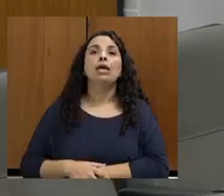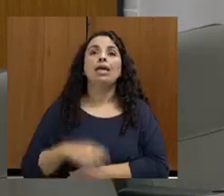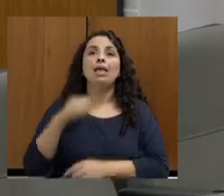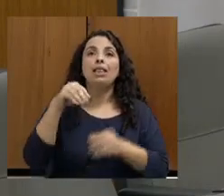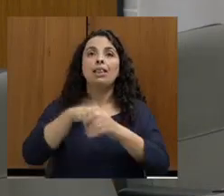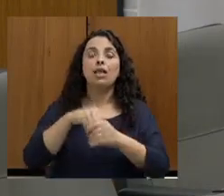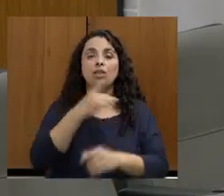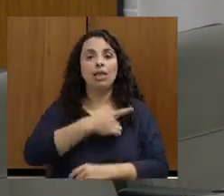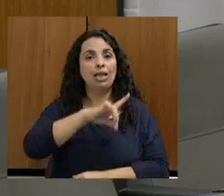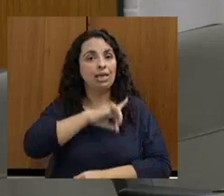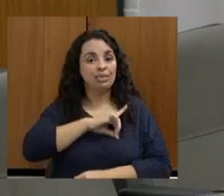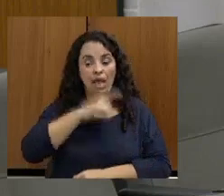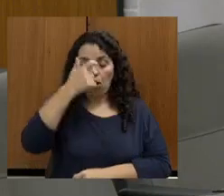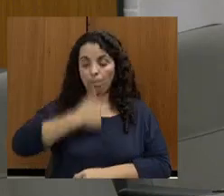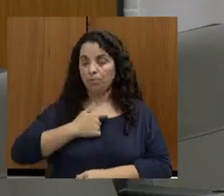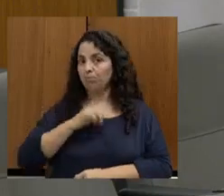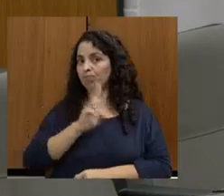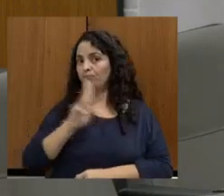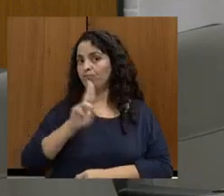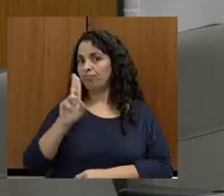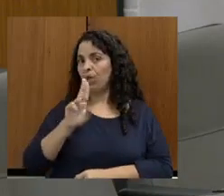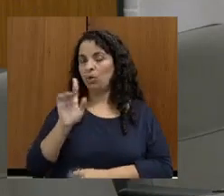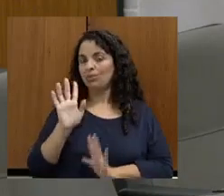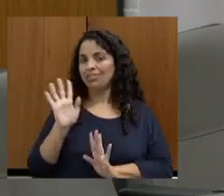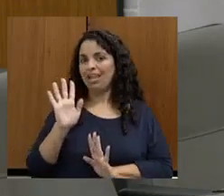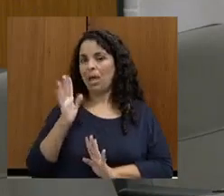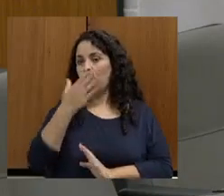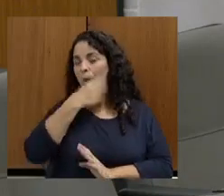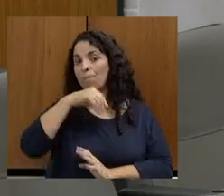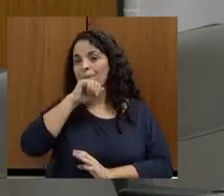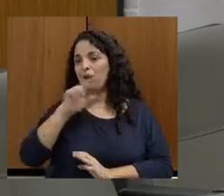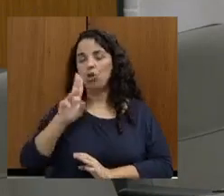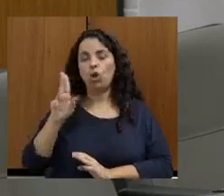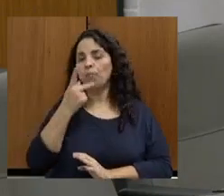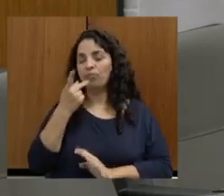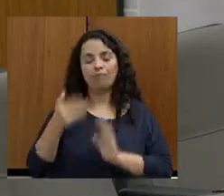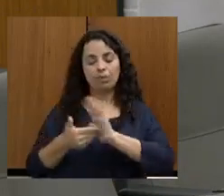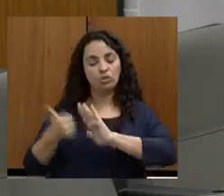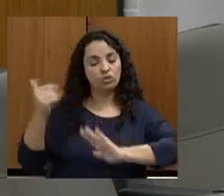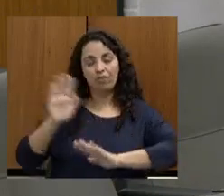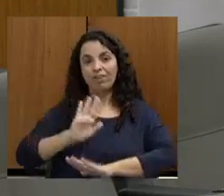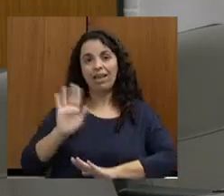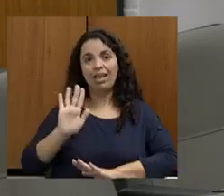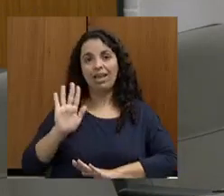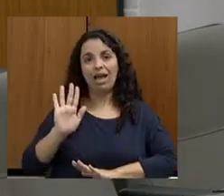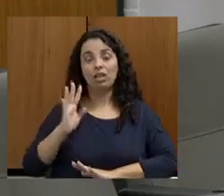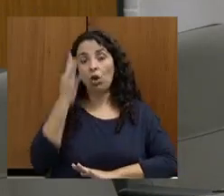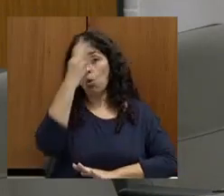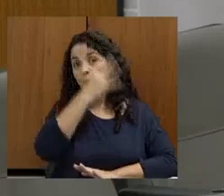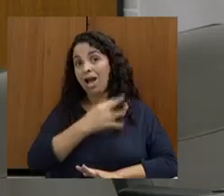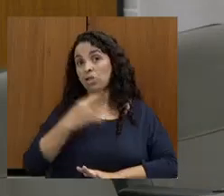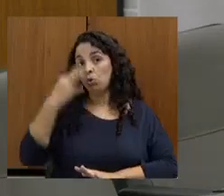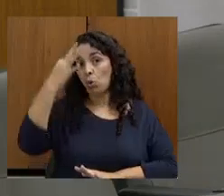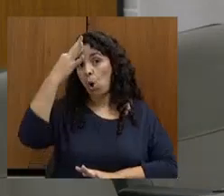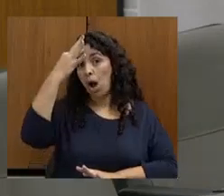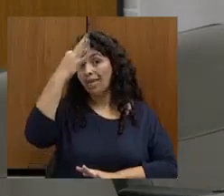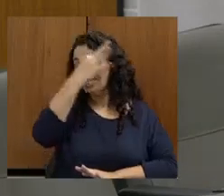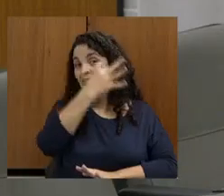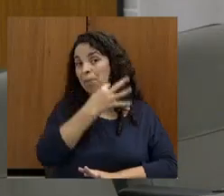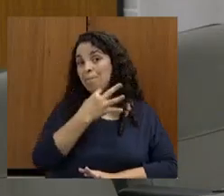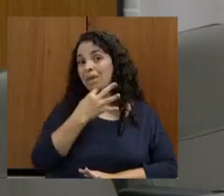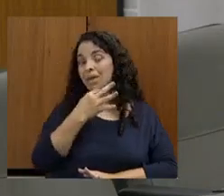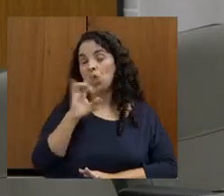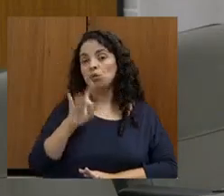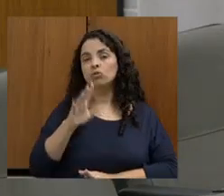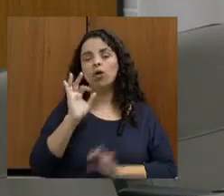apresentei, não usei nome do meu pai hora nenhuma. Durante quatro horas e meia eu fiquei escutando